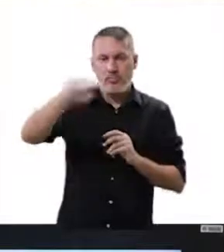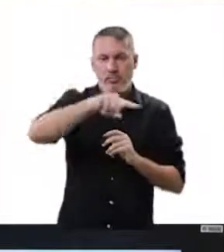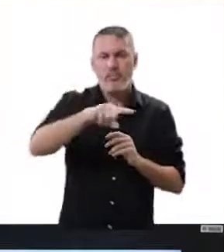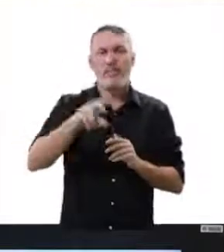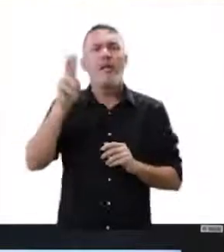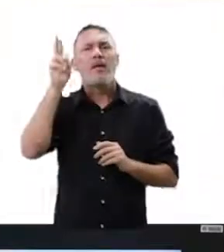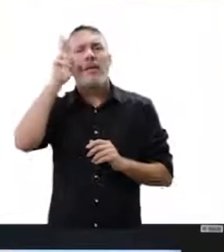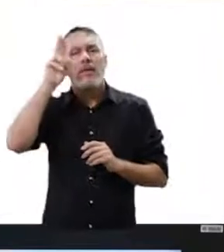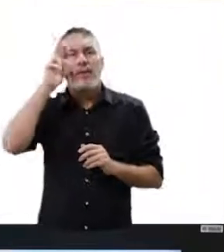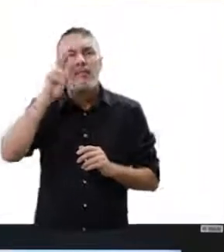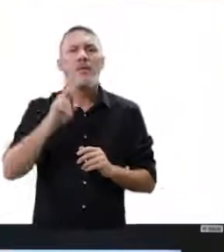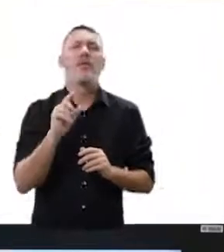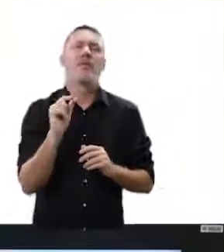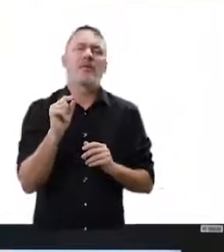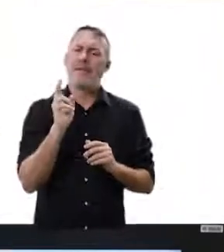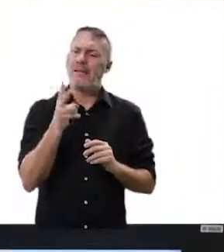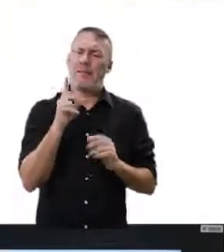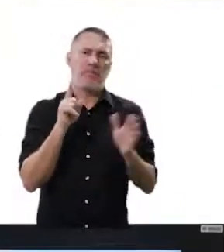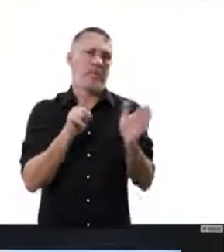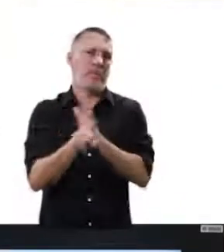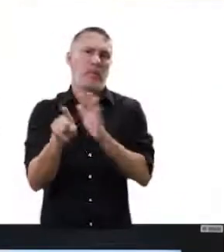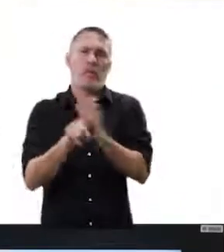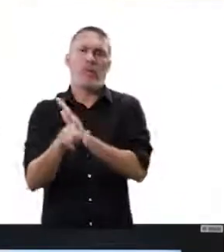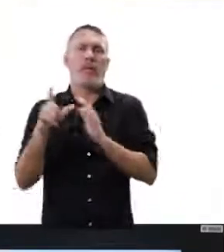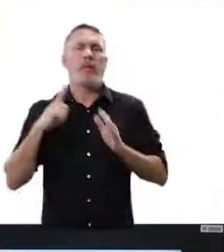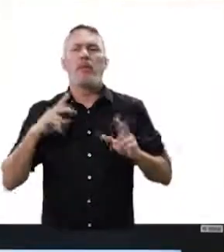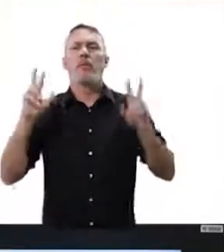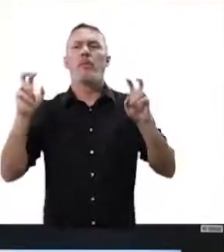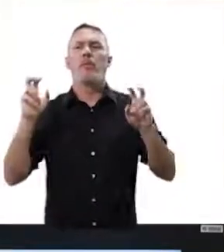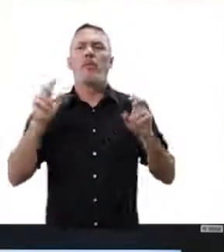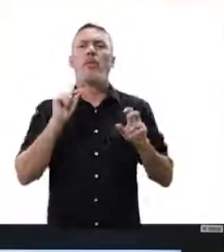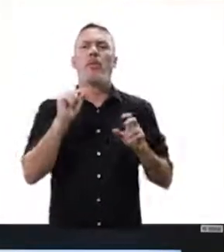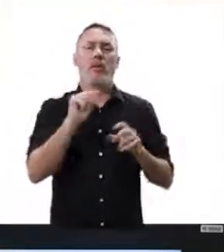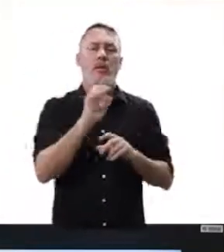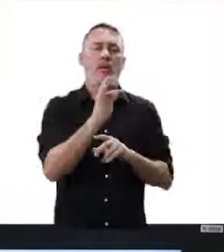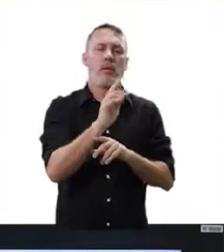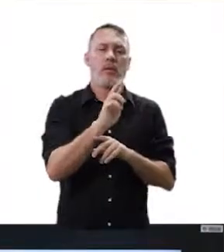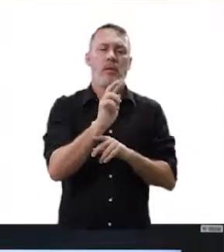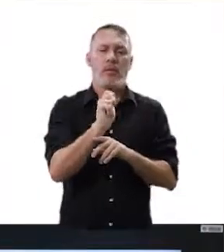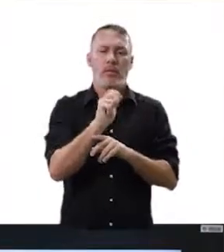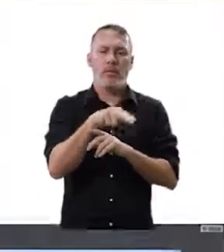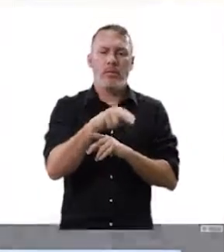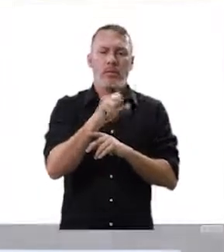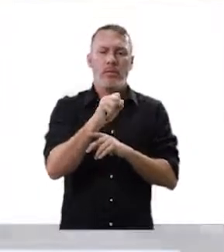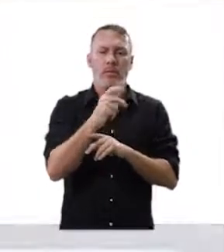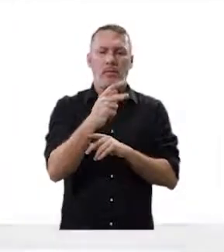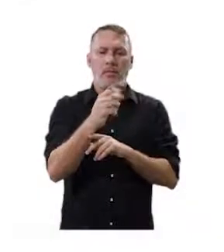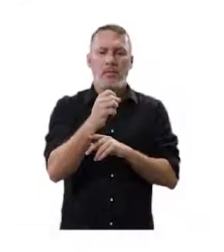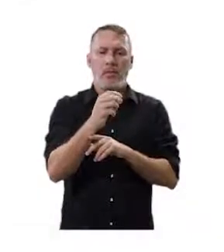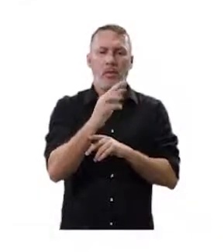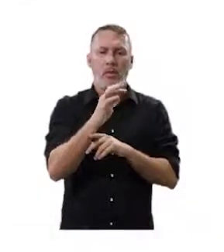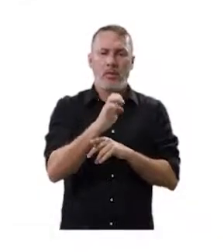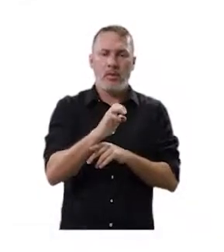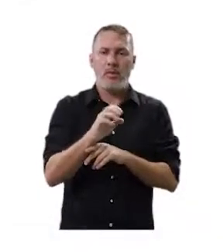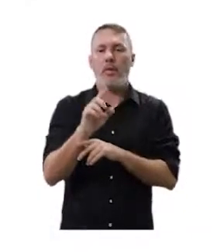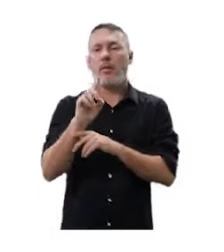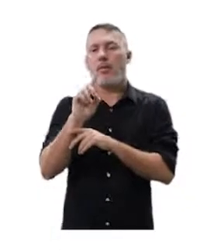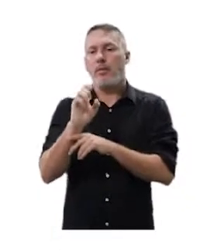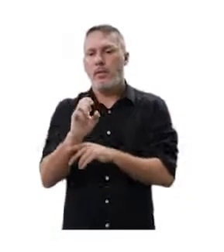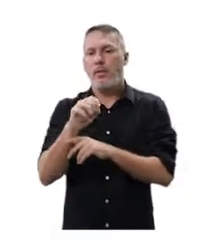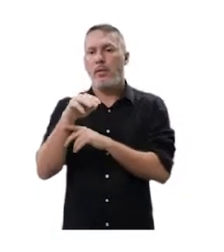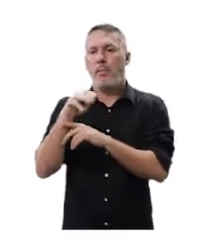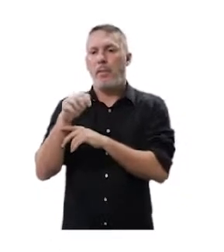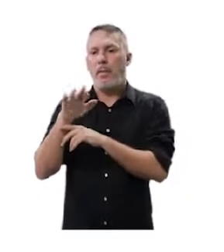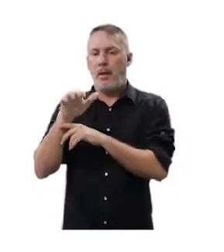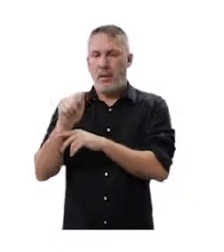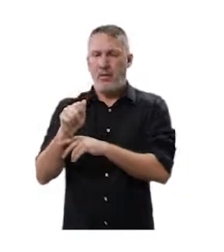falei, transporte de membranas é favorito, né? Eles sempre são cobrados. Então, olha lá, uma cozinheira colocou sal a mais